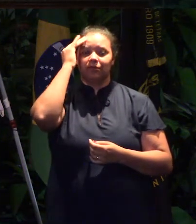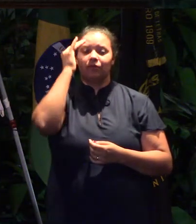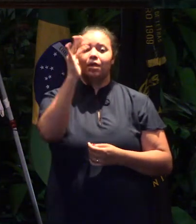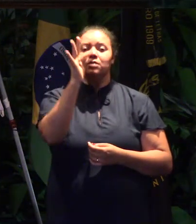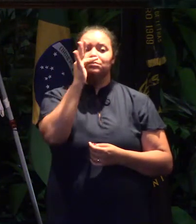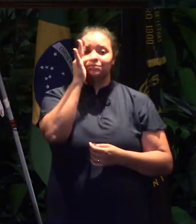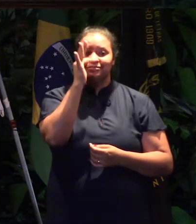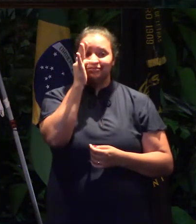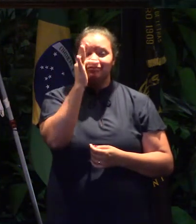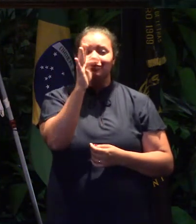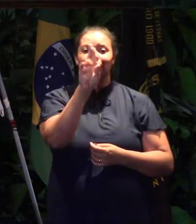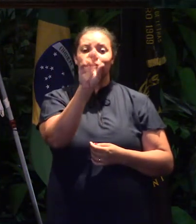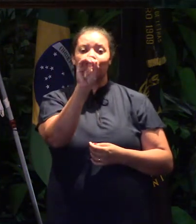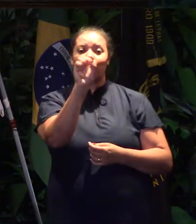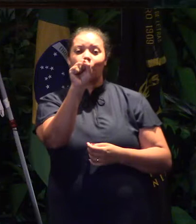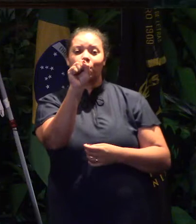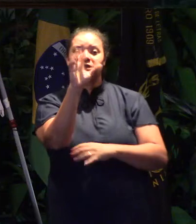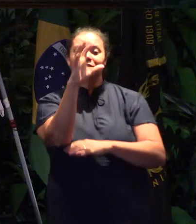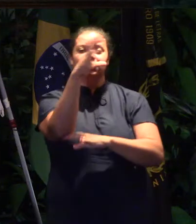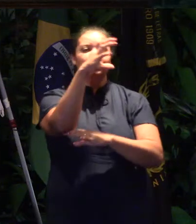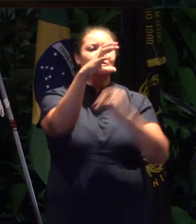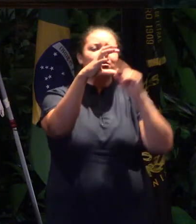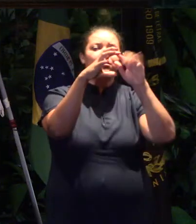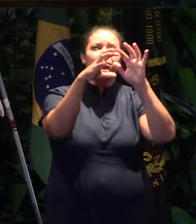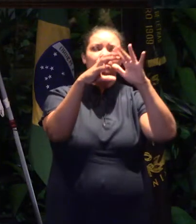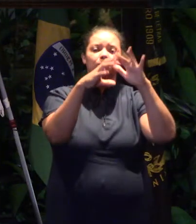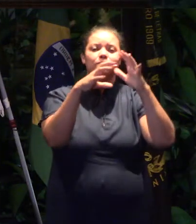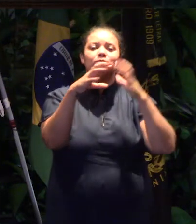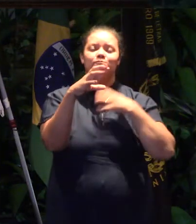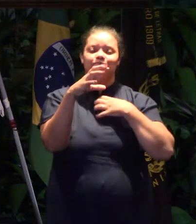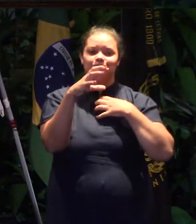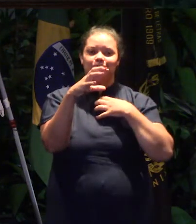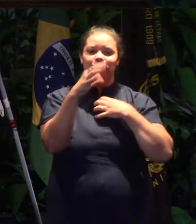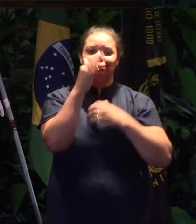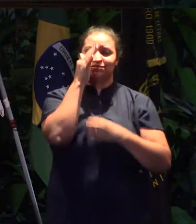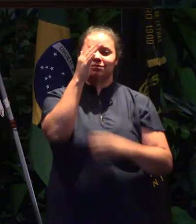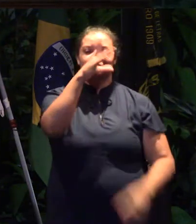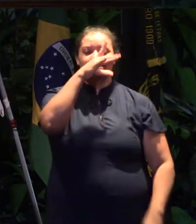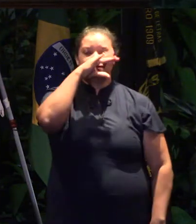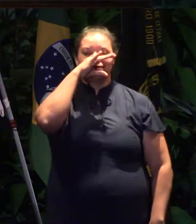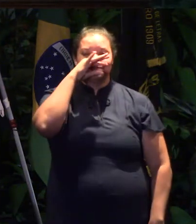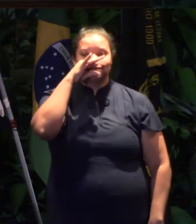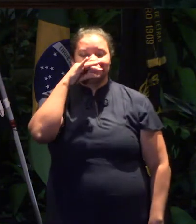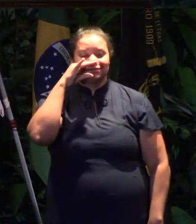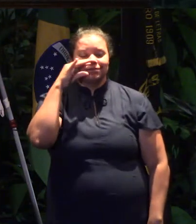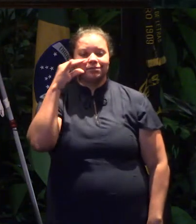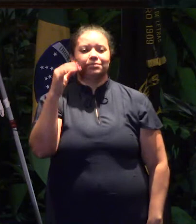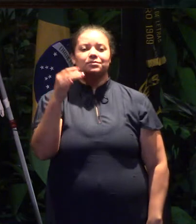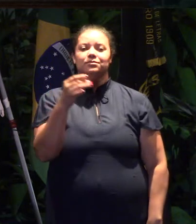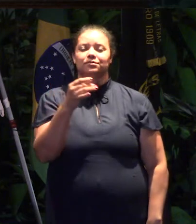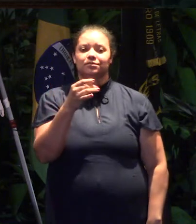em cuja ponta havia três perfumadas rosas abertas em toda a sua plenitude. Um